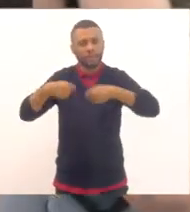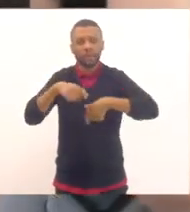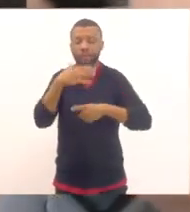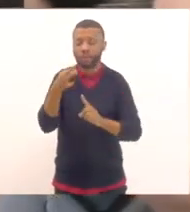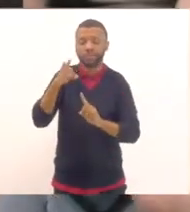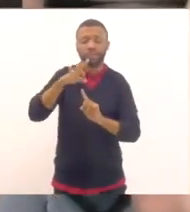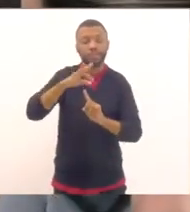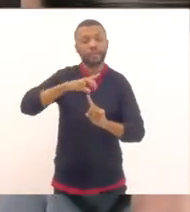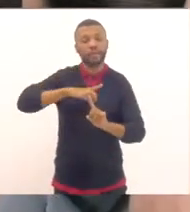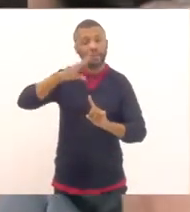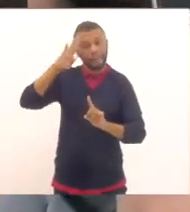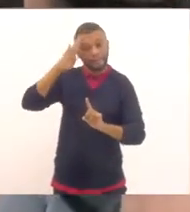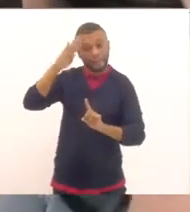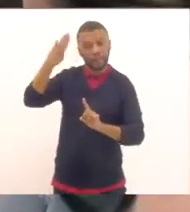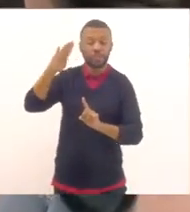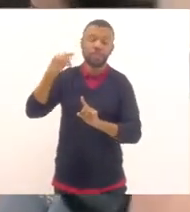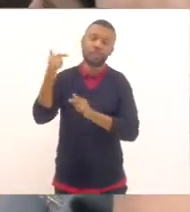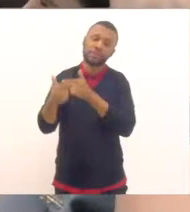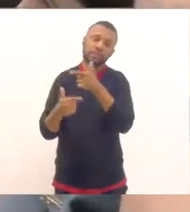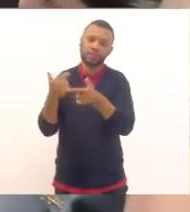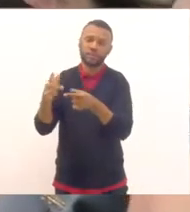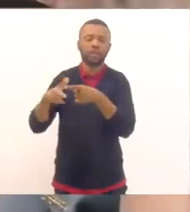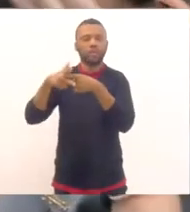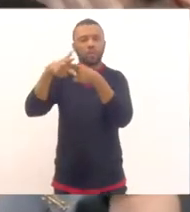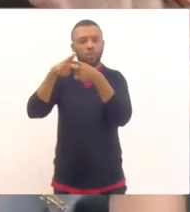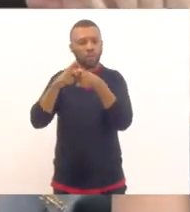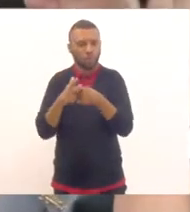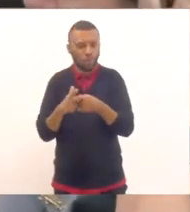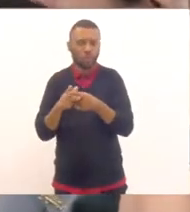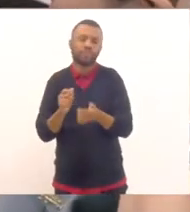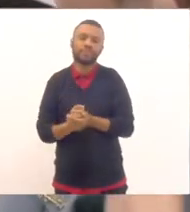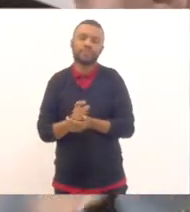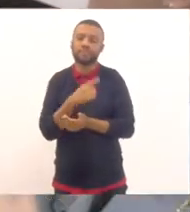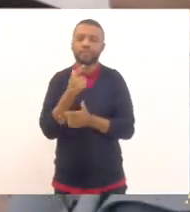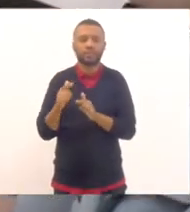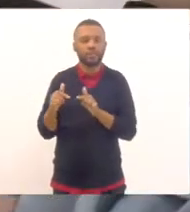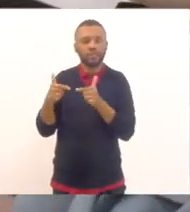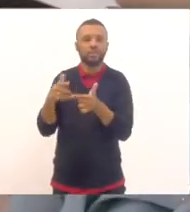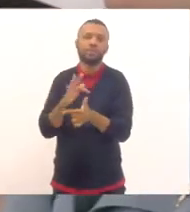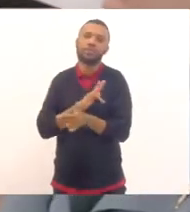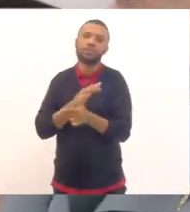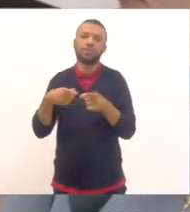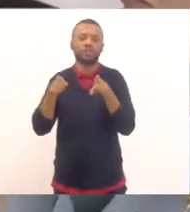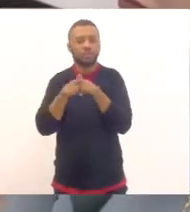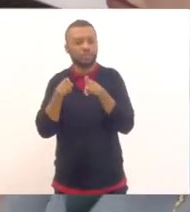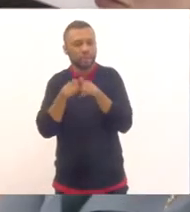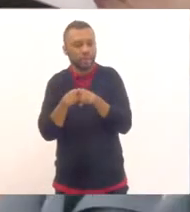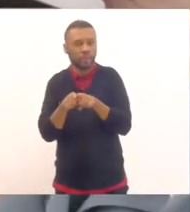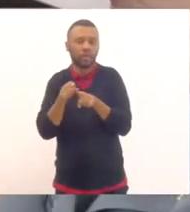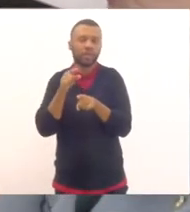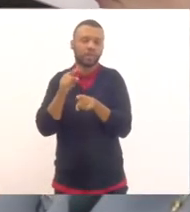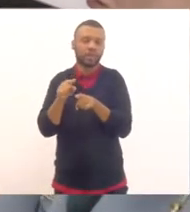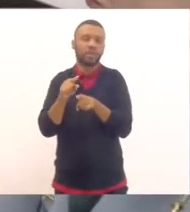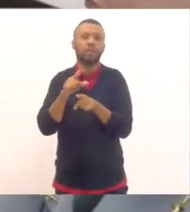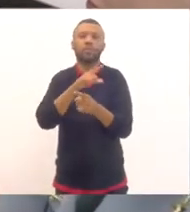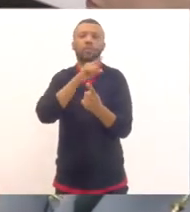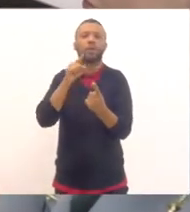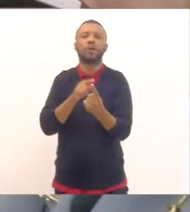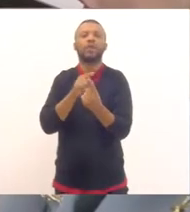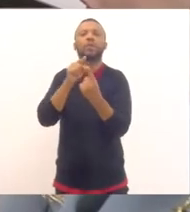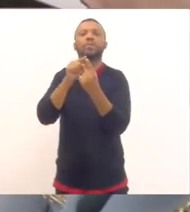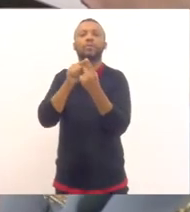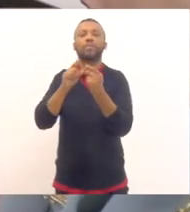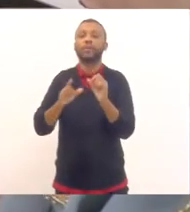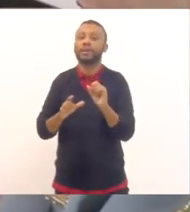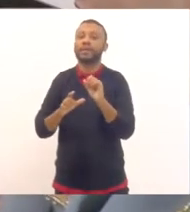que teria como prioridade de fazer os reparos Aí sim as operações já sai também com essa com esse intuito de